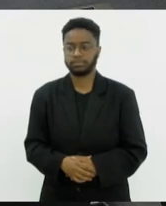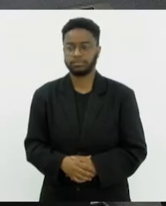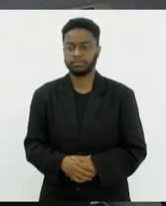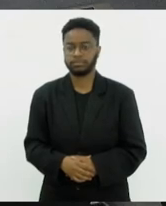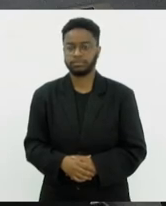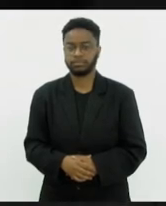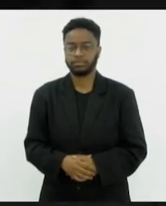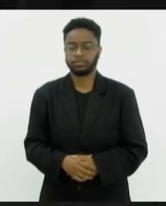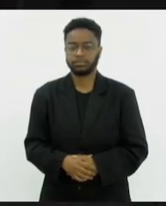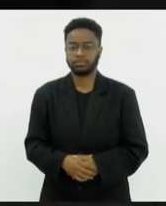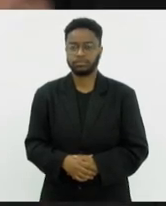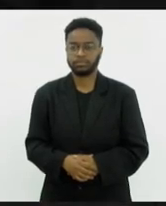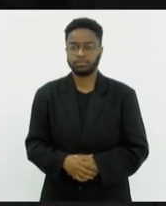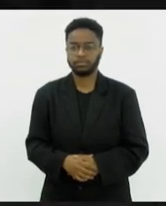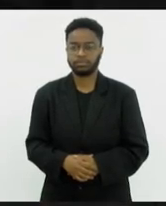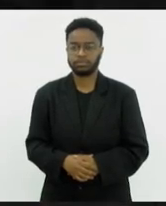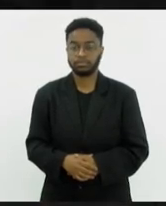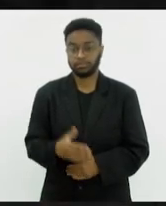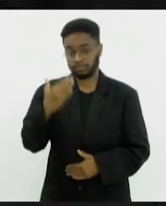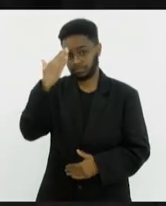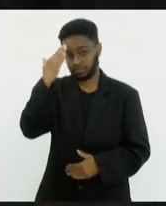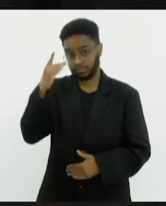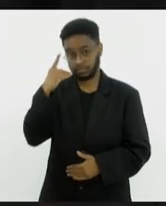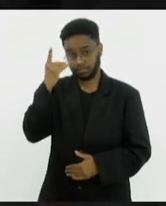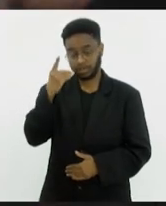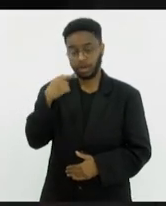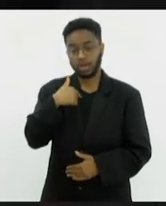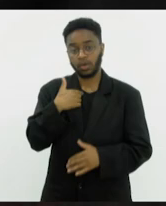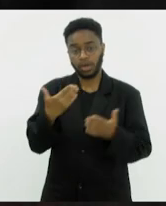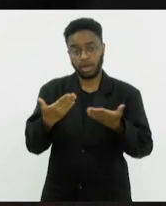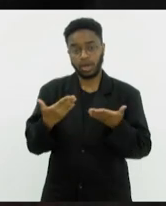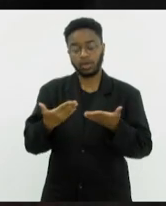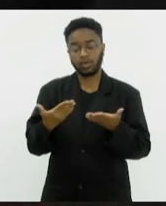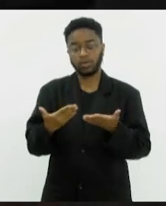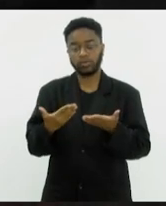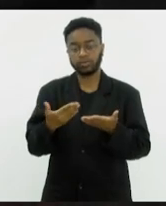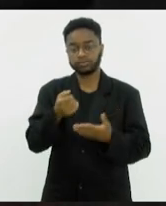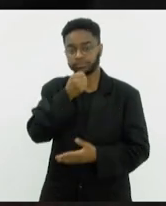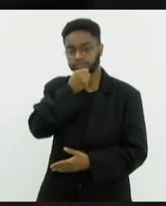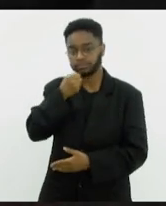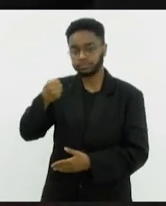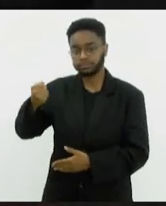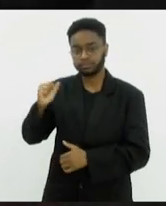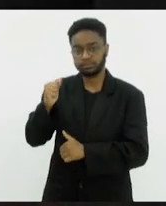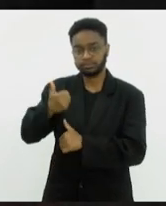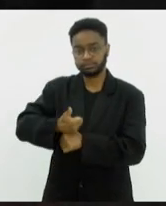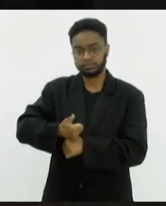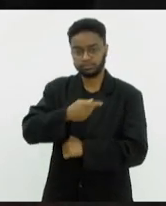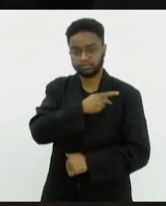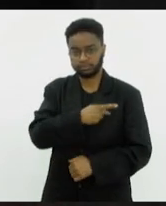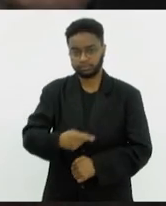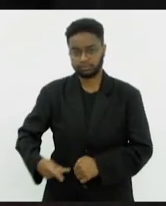Eu vou passar, muito obrigado, deputado, eu vou passar a presidência dos trabalhos ao nobre